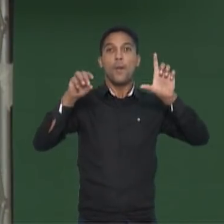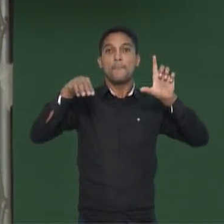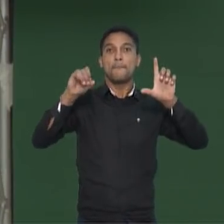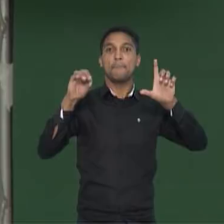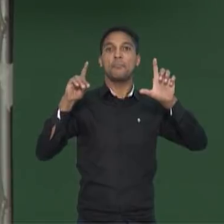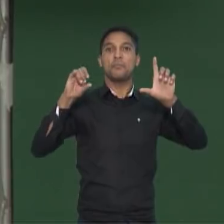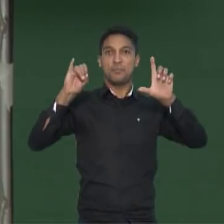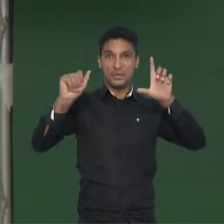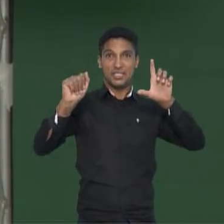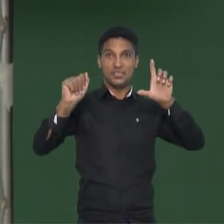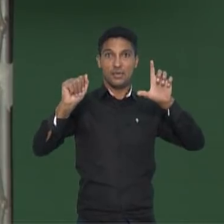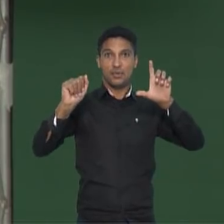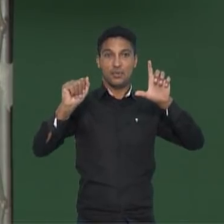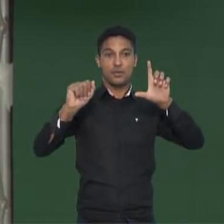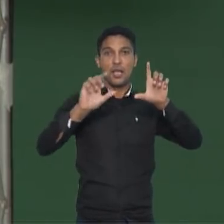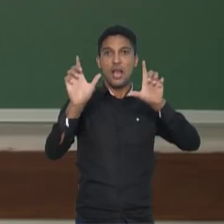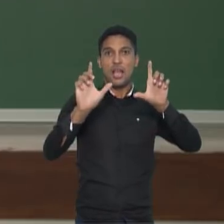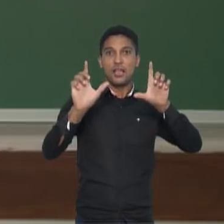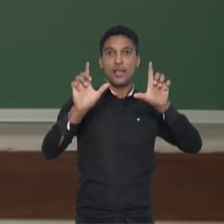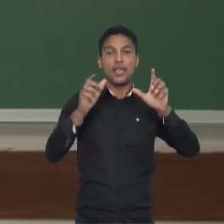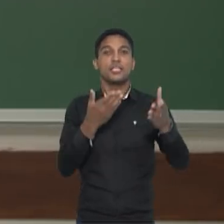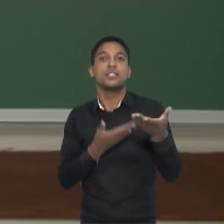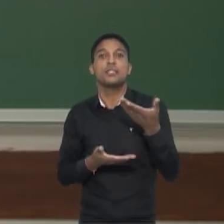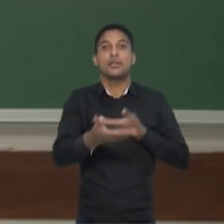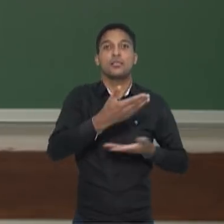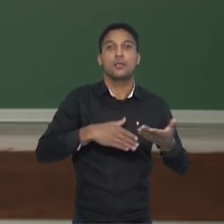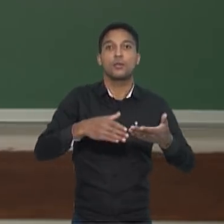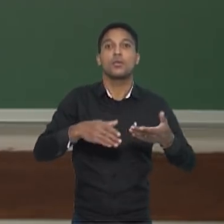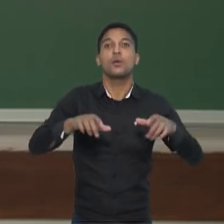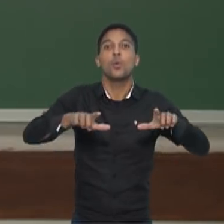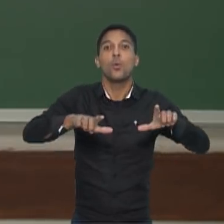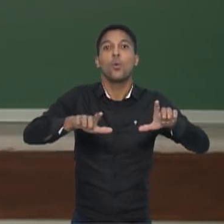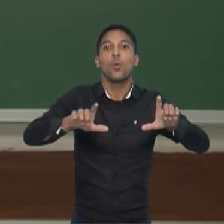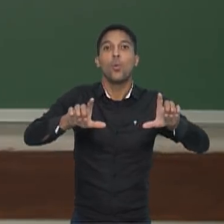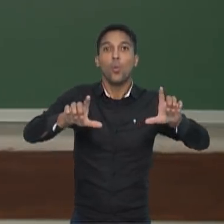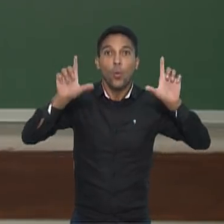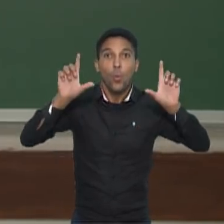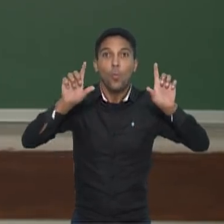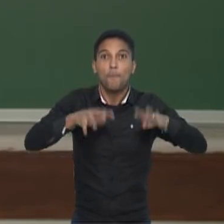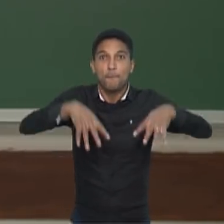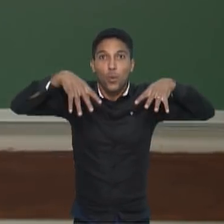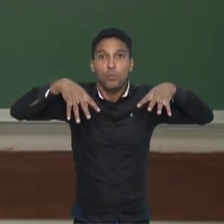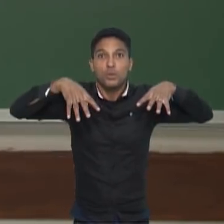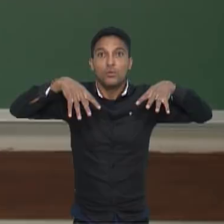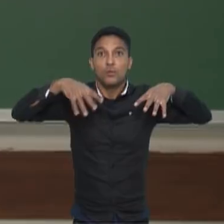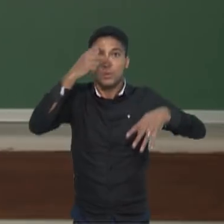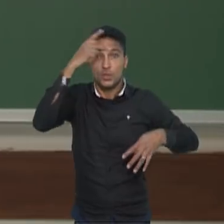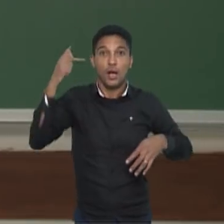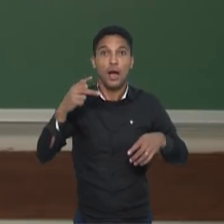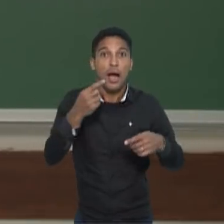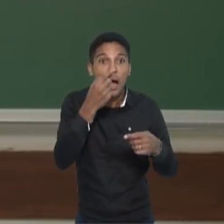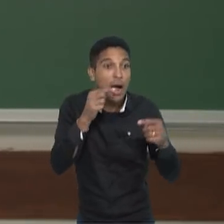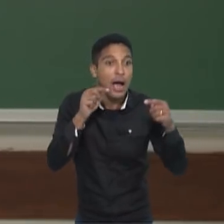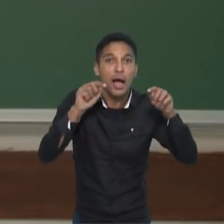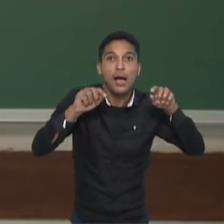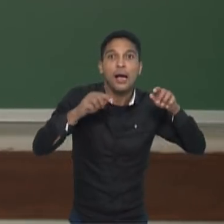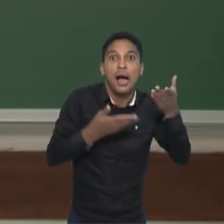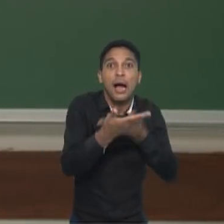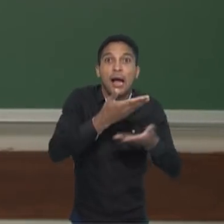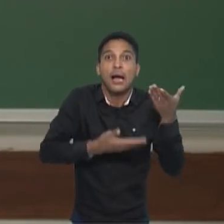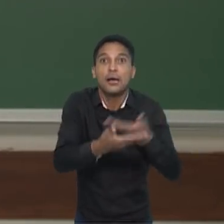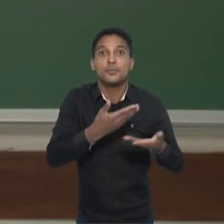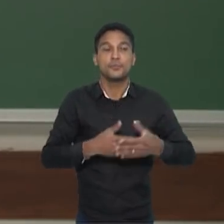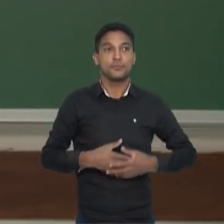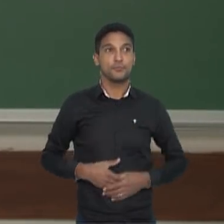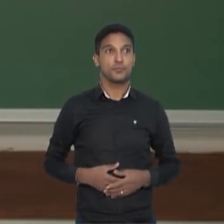do público e da produção artística. Agora a gente vai para o nosso quiz. Número 1. Em As Mil